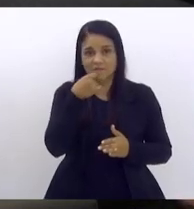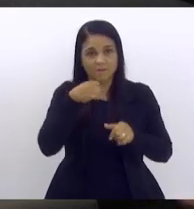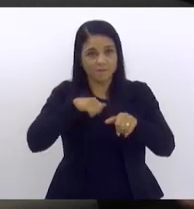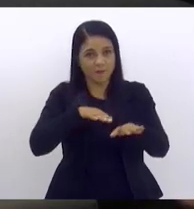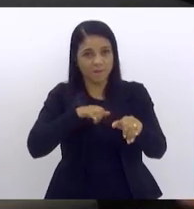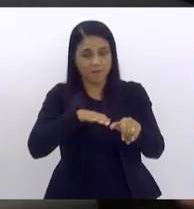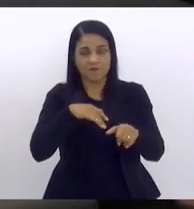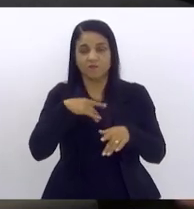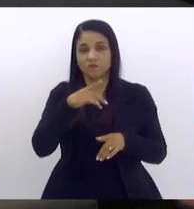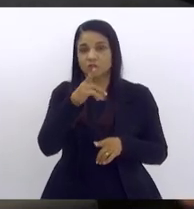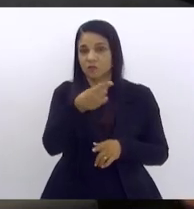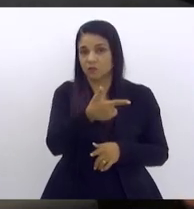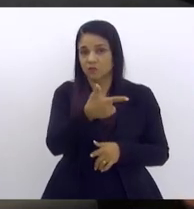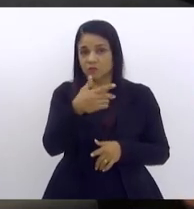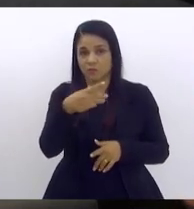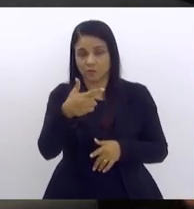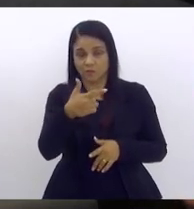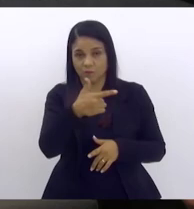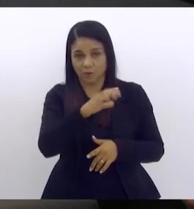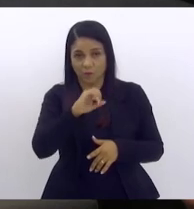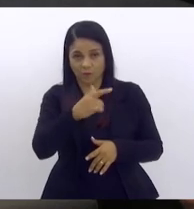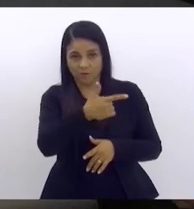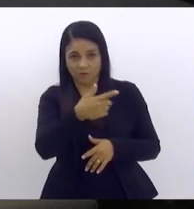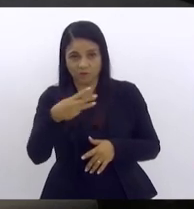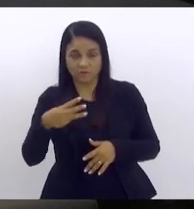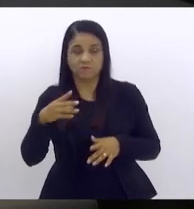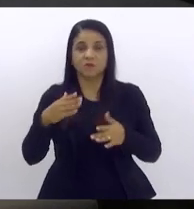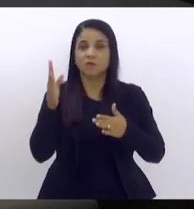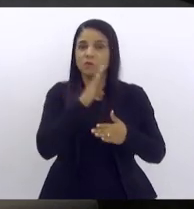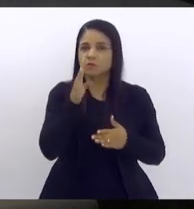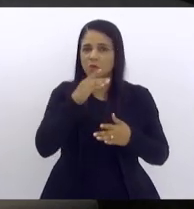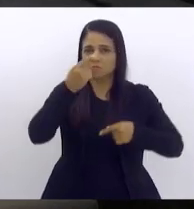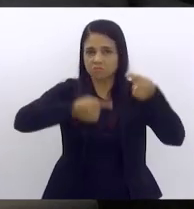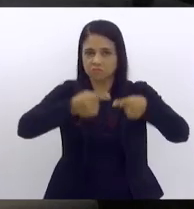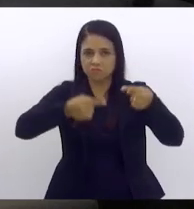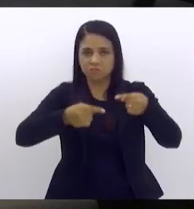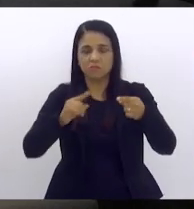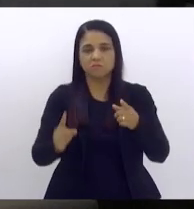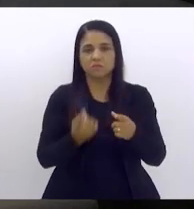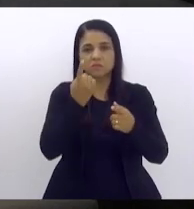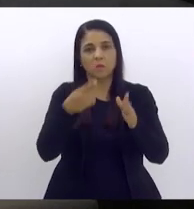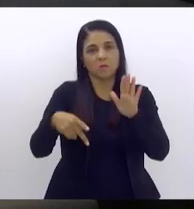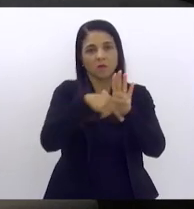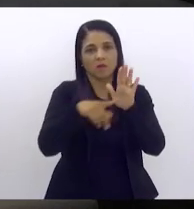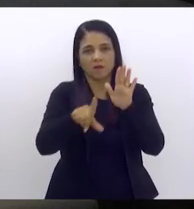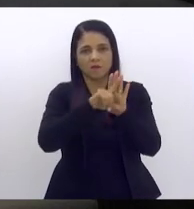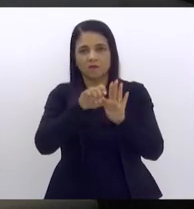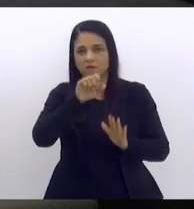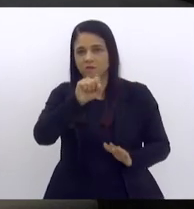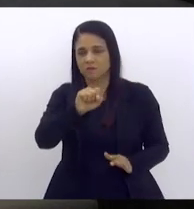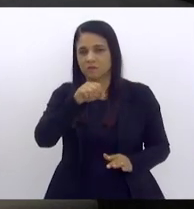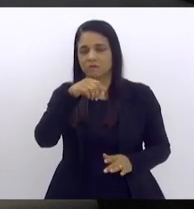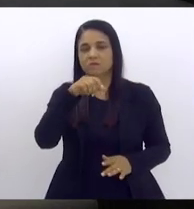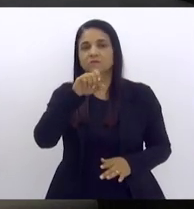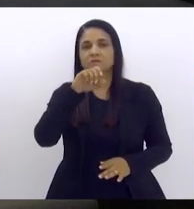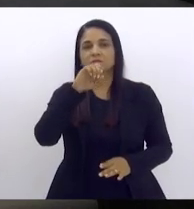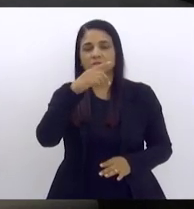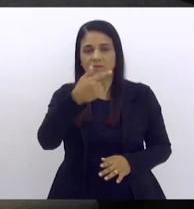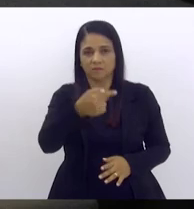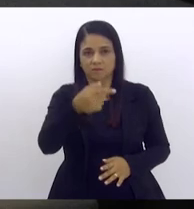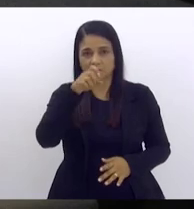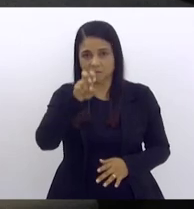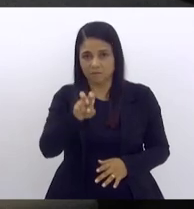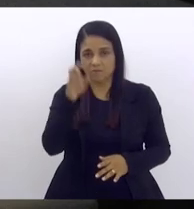de 2023, em regime de urgência, em discussão única. Projeto de lei número 1875,